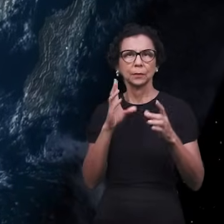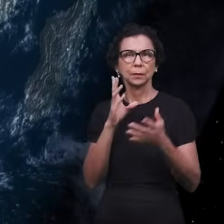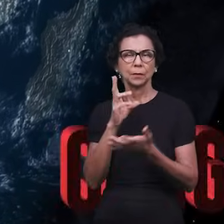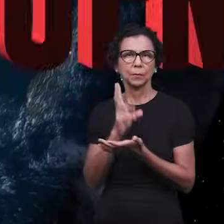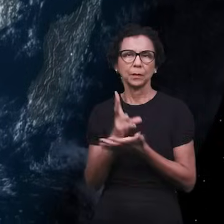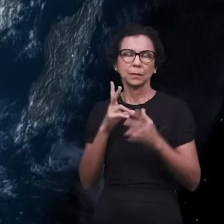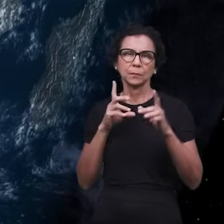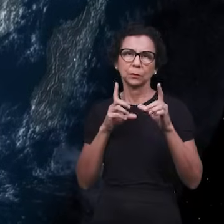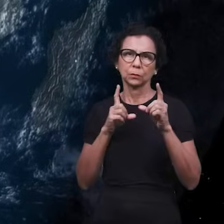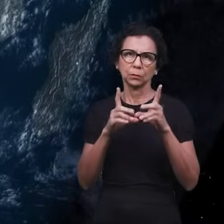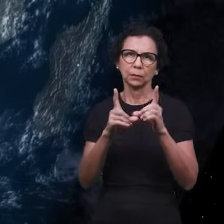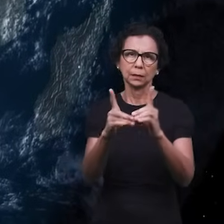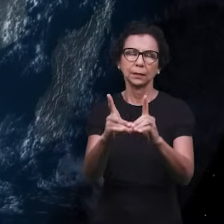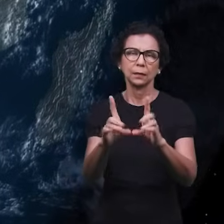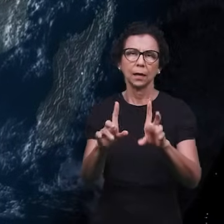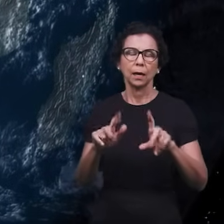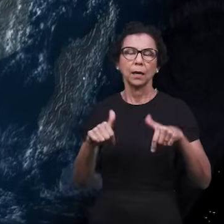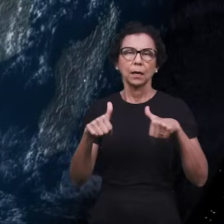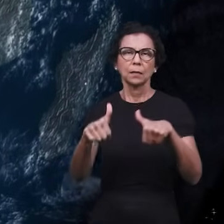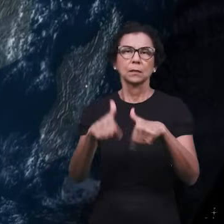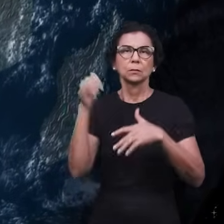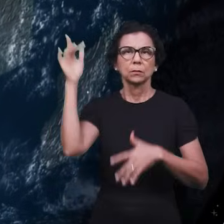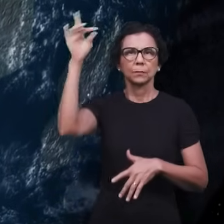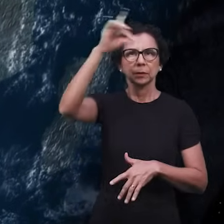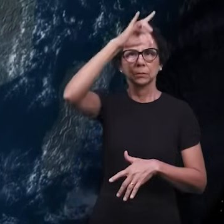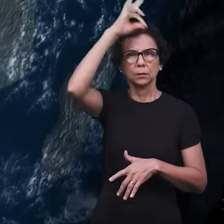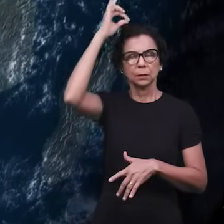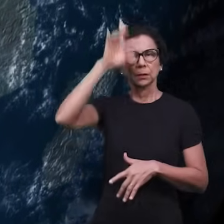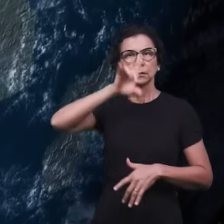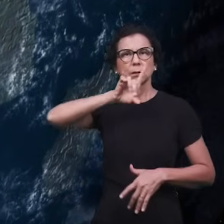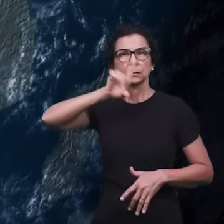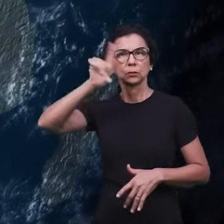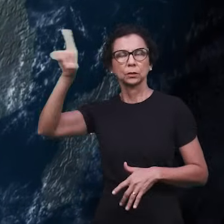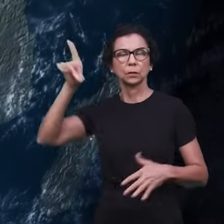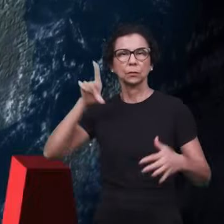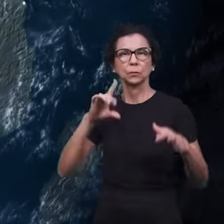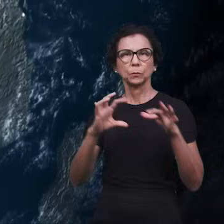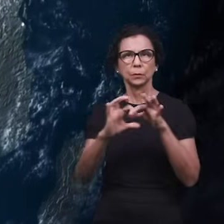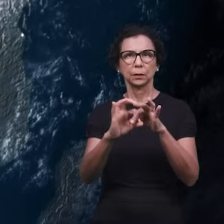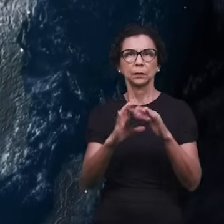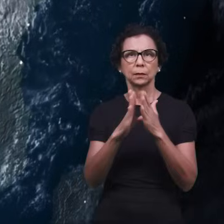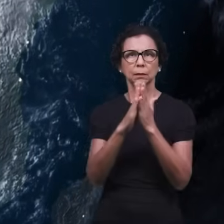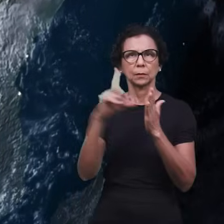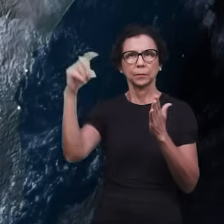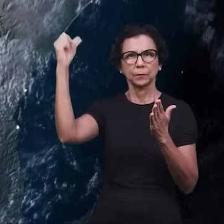direção do Espírito Santo de Deus e unidas pela Palavra Viva.